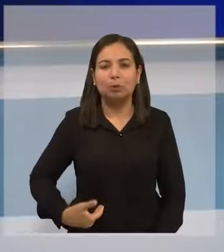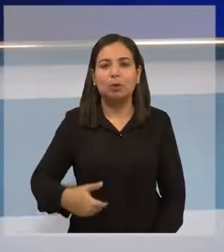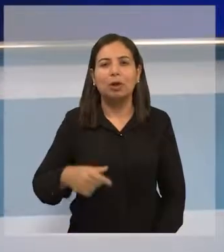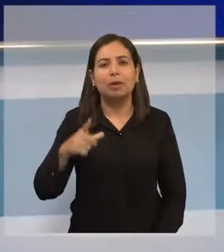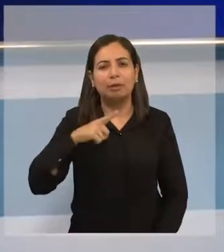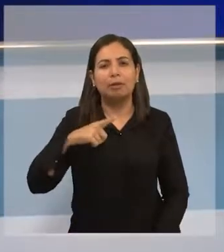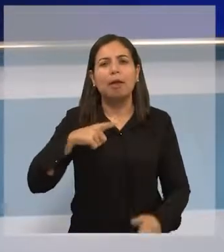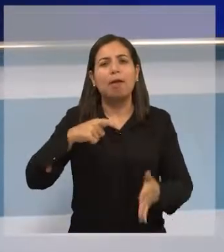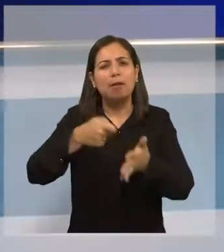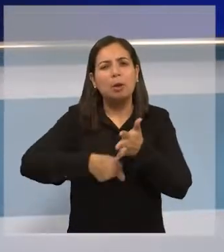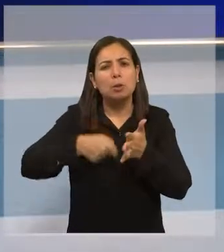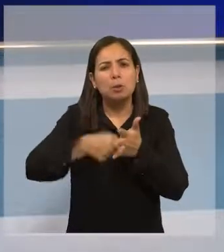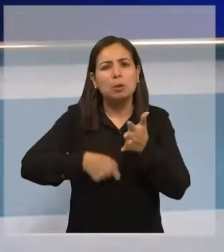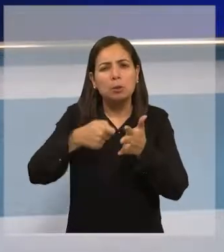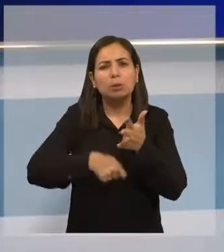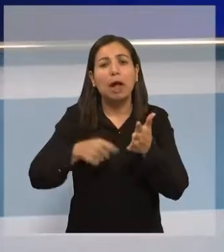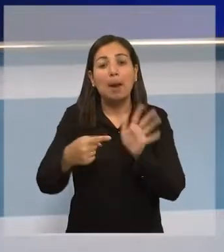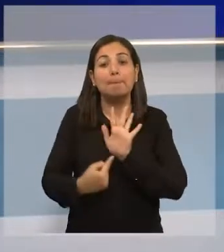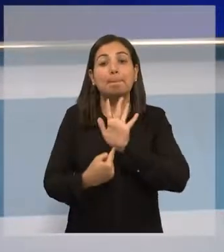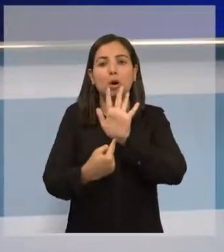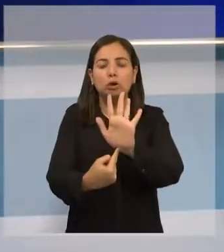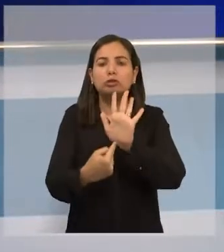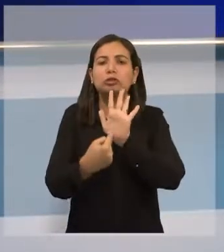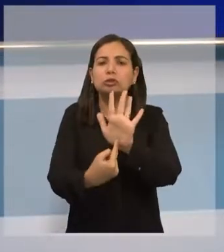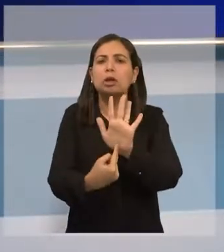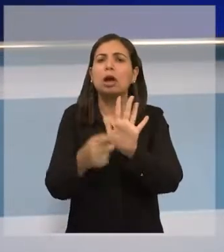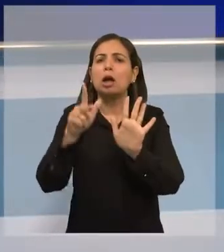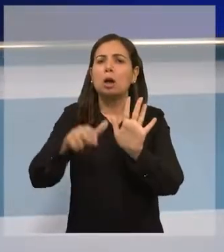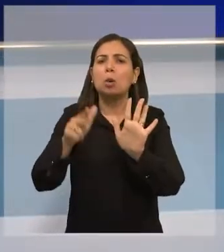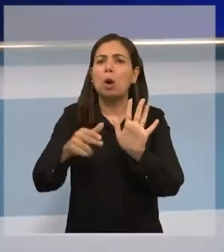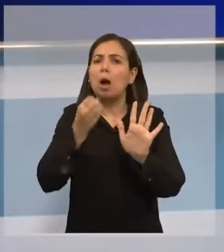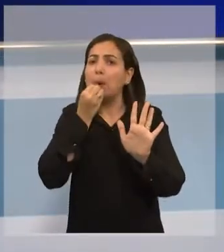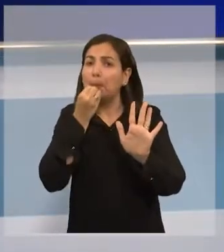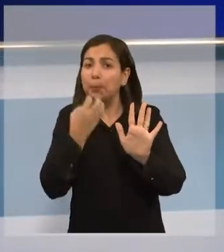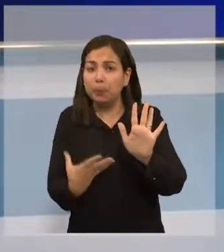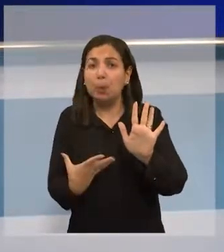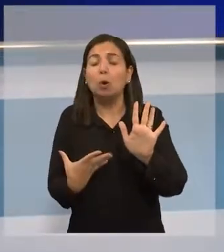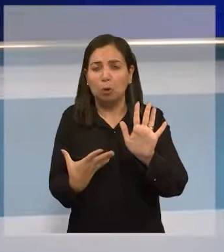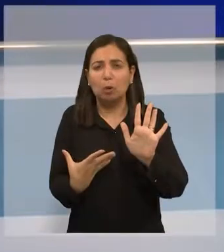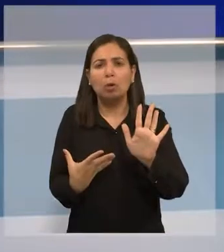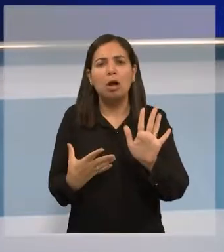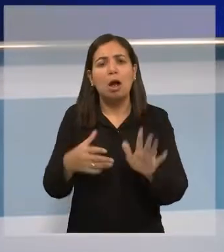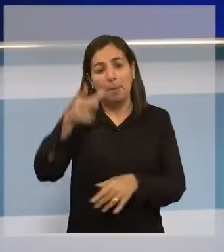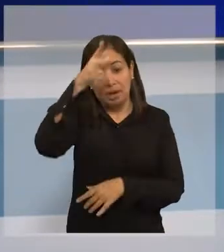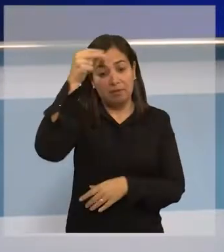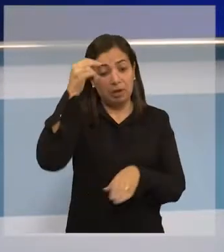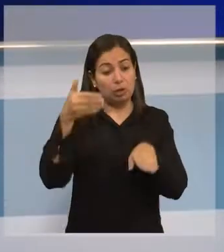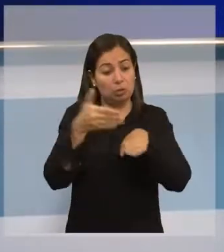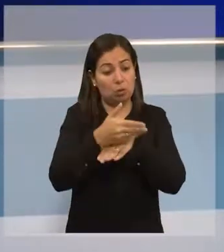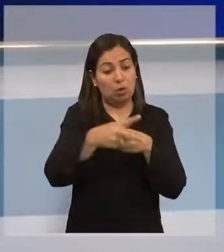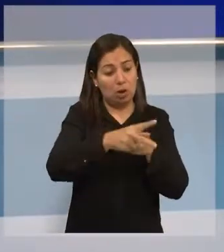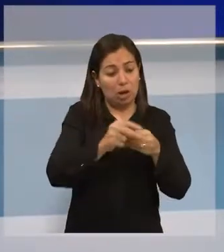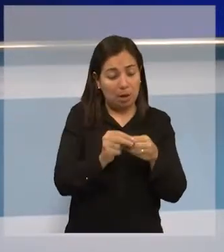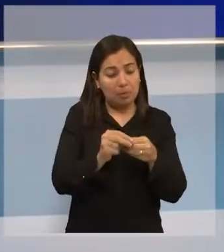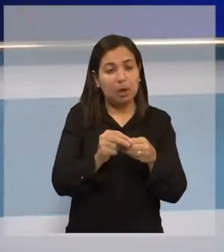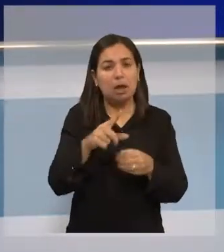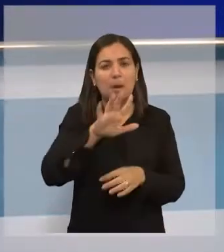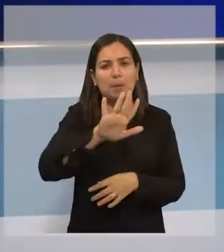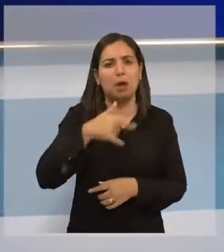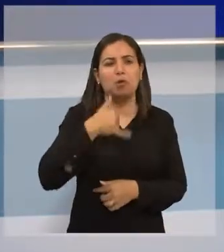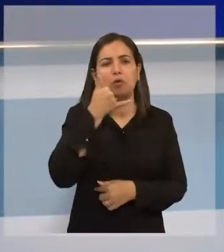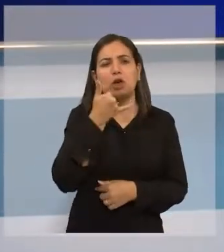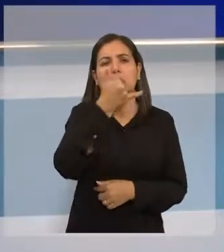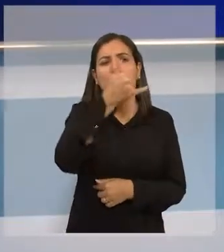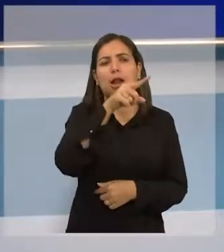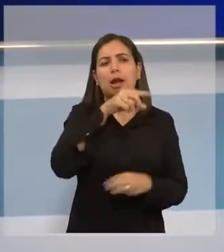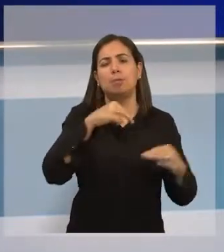Vigílio Távora, fazia muito isso para demonstrar prestígio. Né? Um prefeito entrava em seu gabinete para reivindicar alguma coisa e dizia, eu vou ligar aqui para